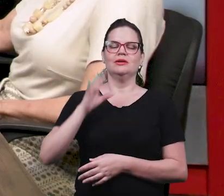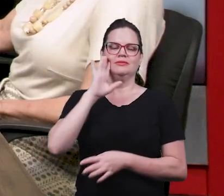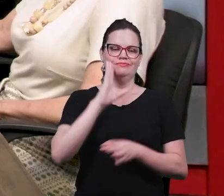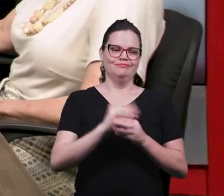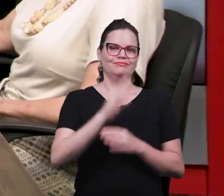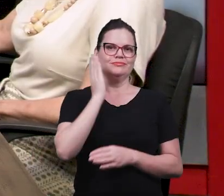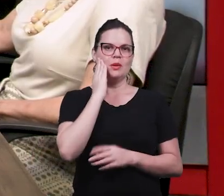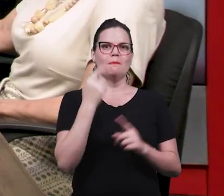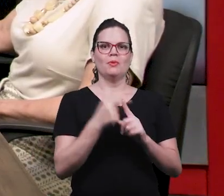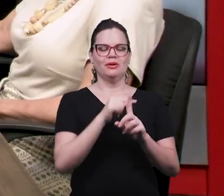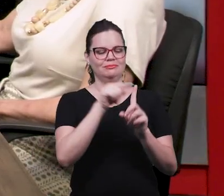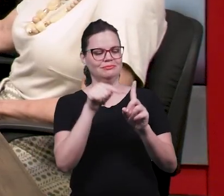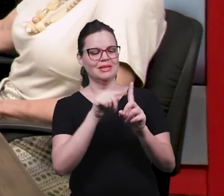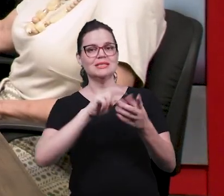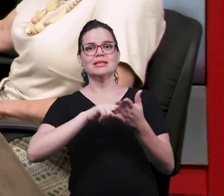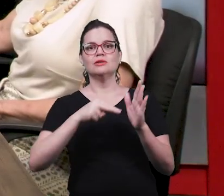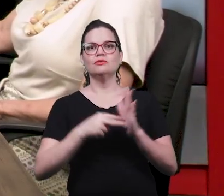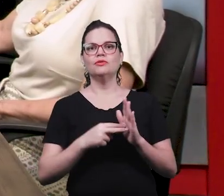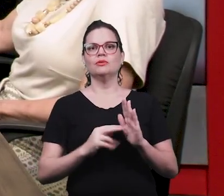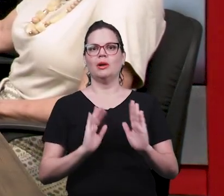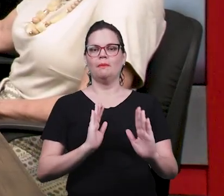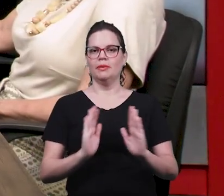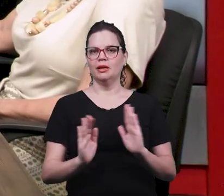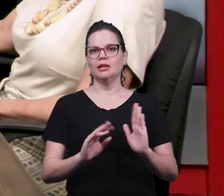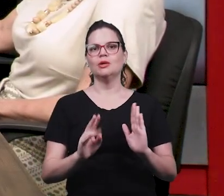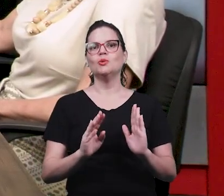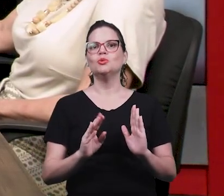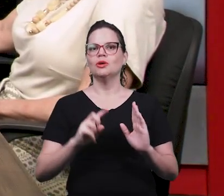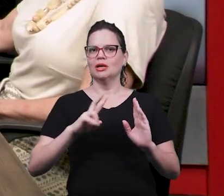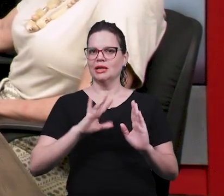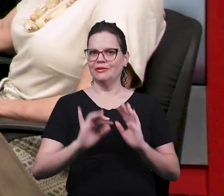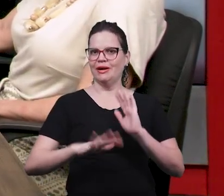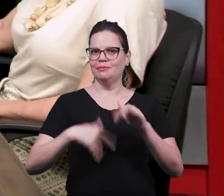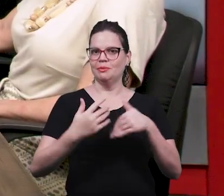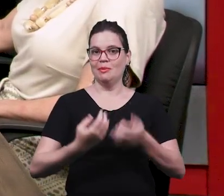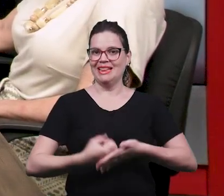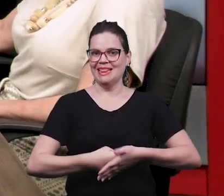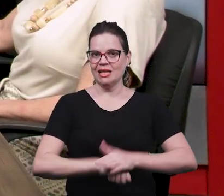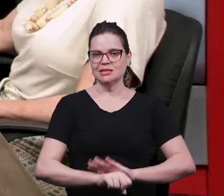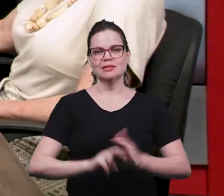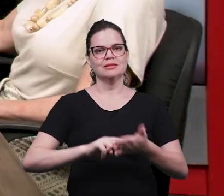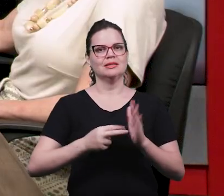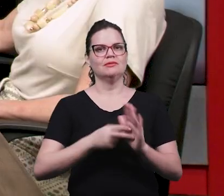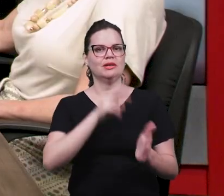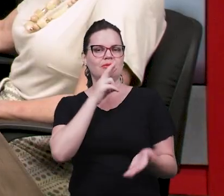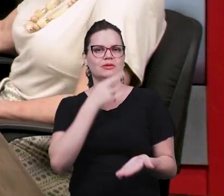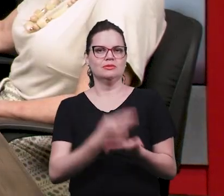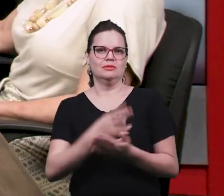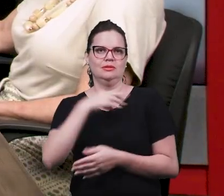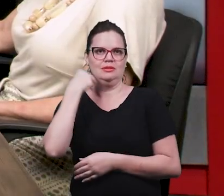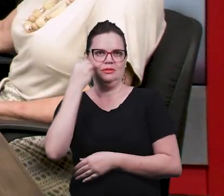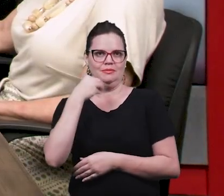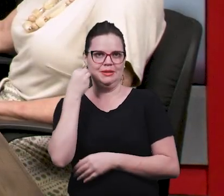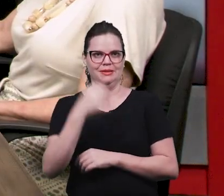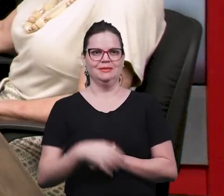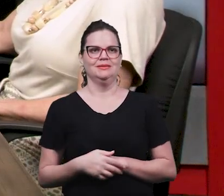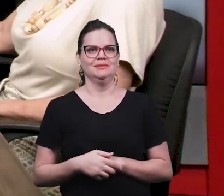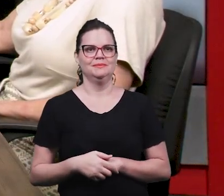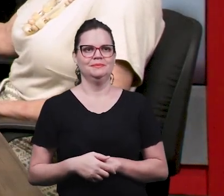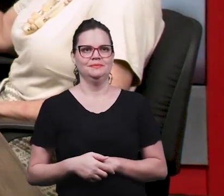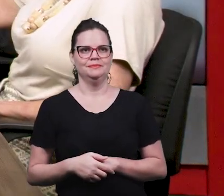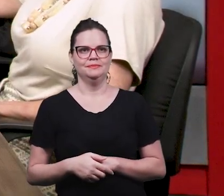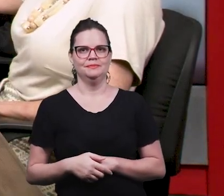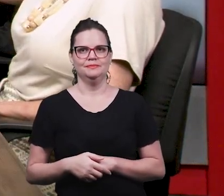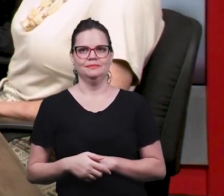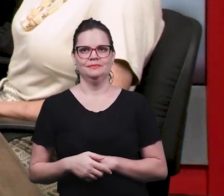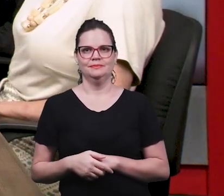já era uma experiência, já era uma experiência no meio de casa. Né? Pastor, e nós vamos aproveitar esses momentos finais, que o Senhor